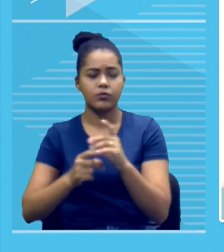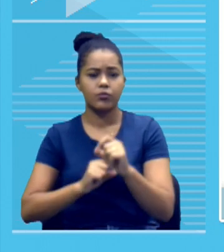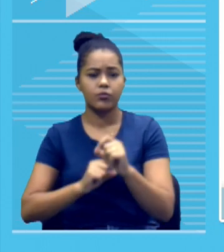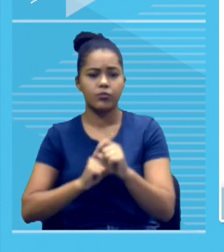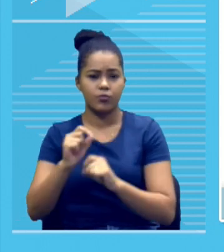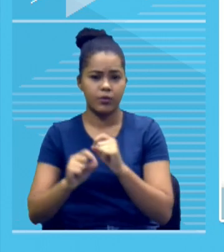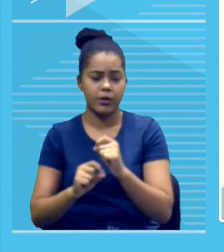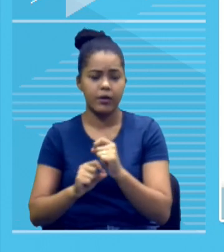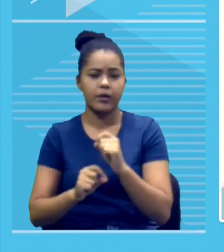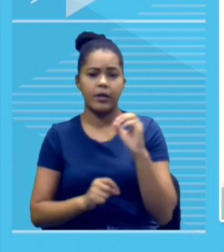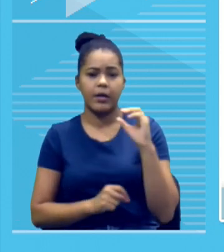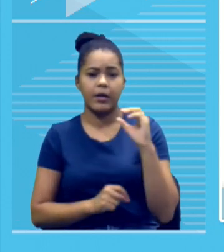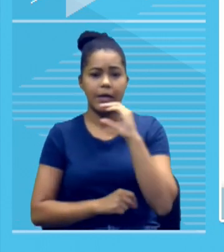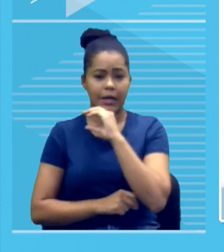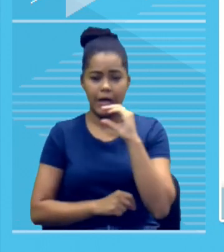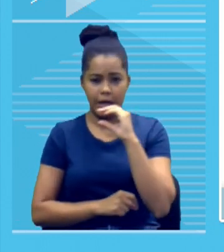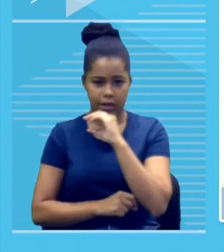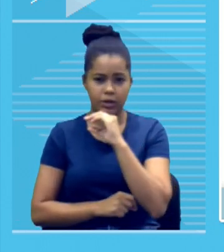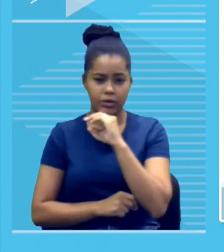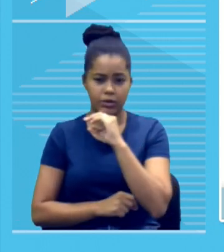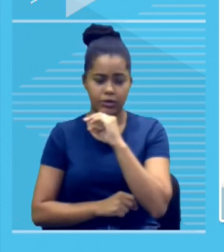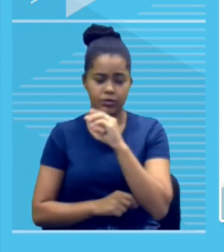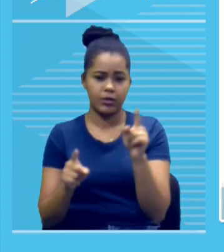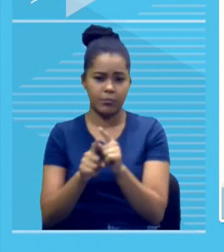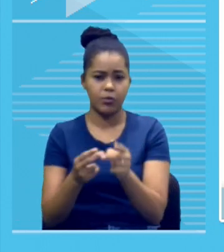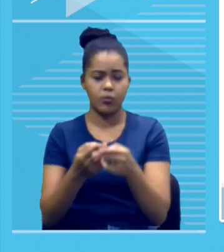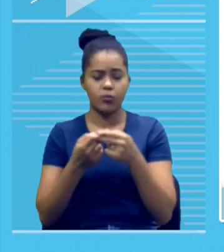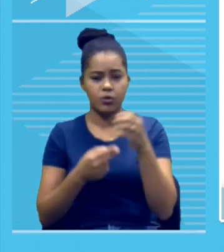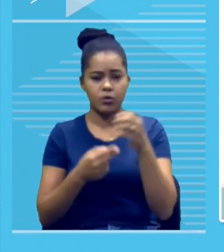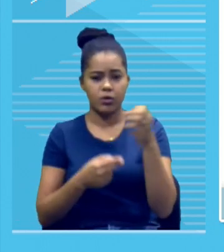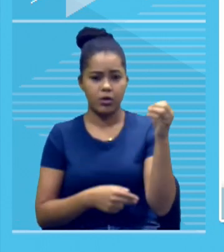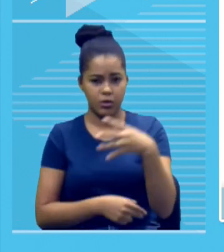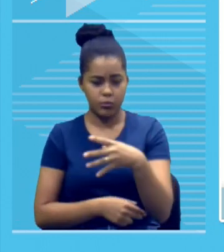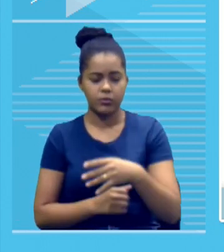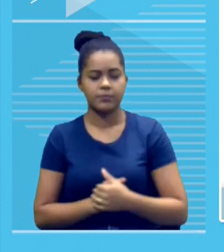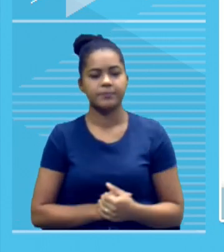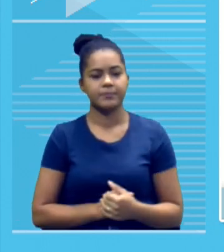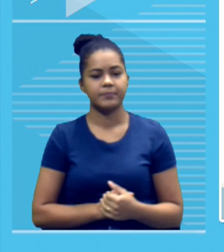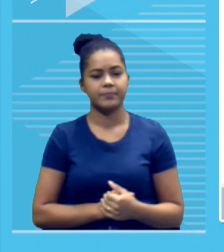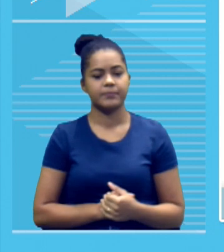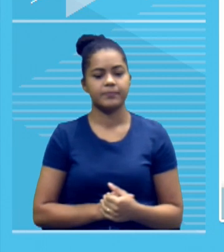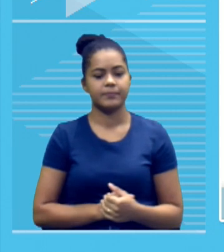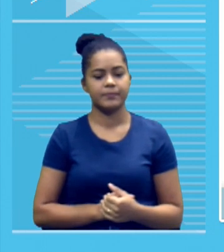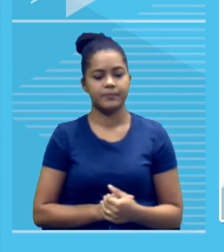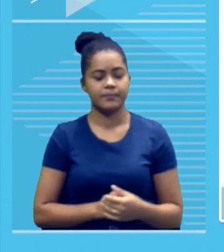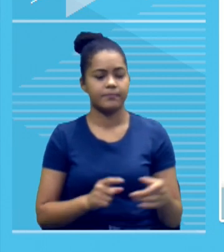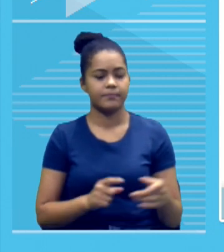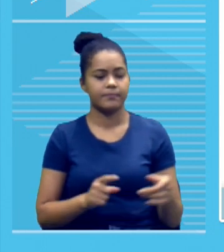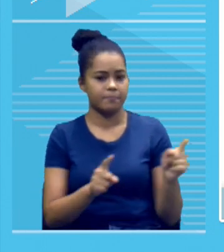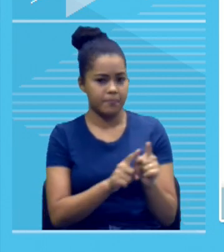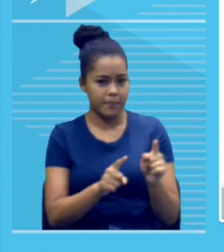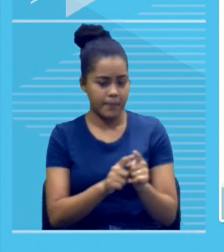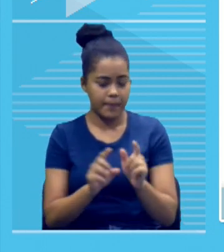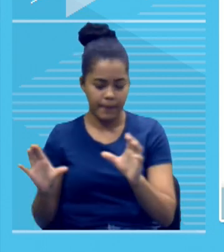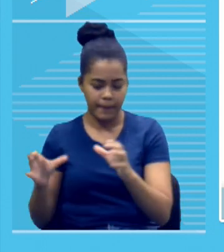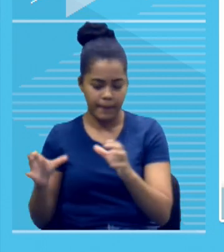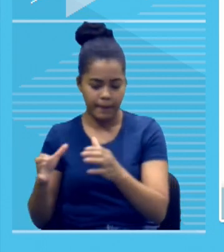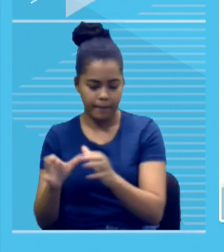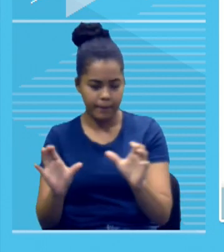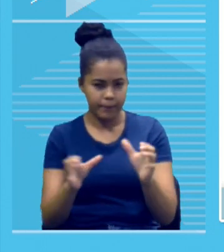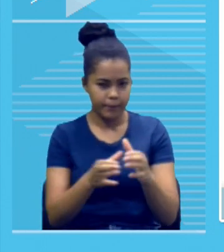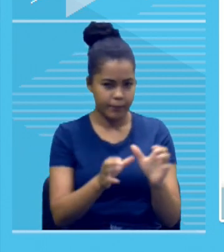e na presença de luz, né? Então, a reação de substituição. Vamos mostrar os três grandes grupos,